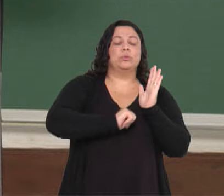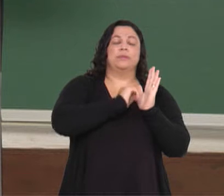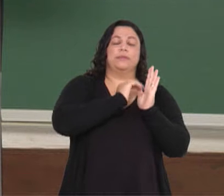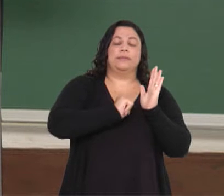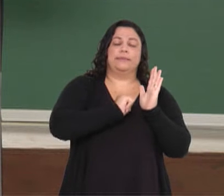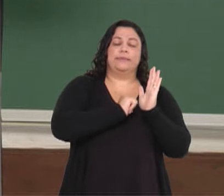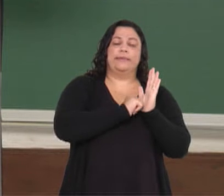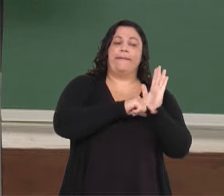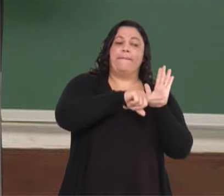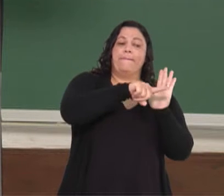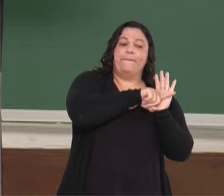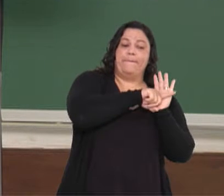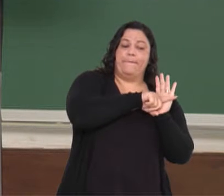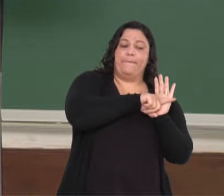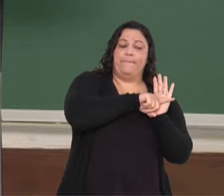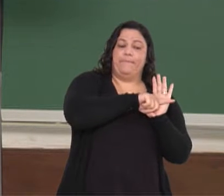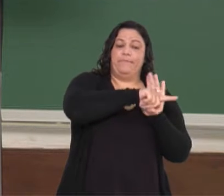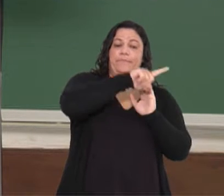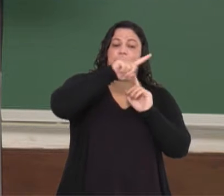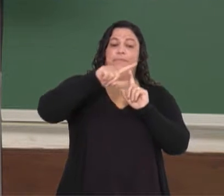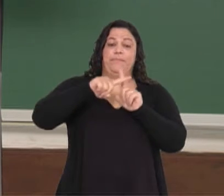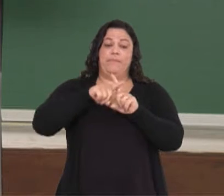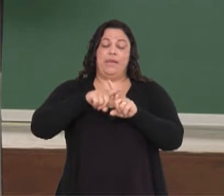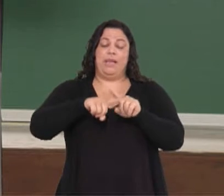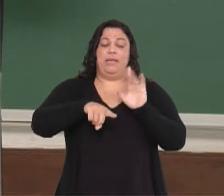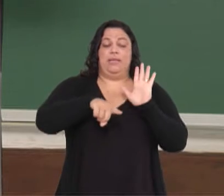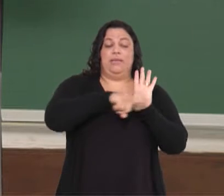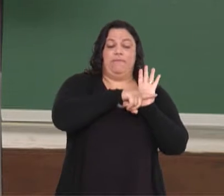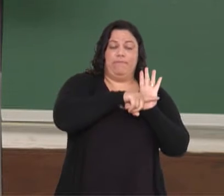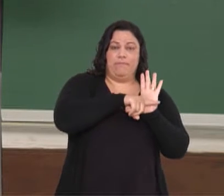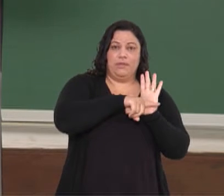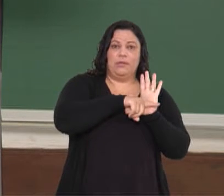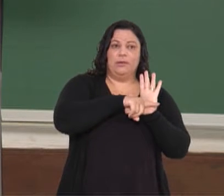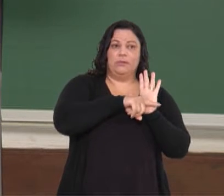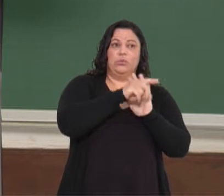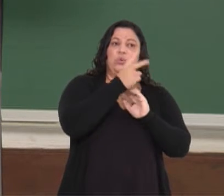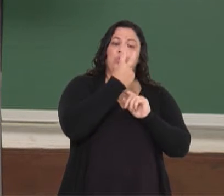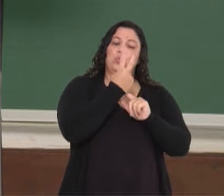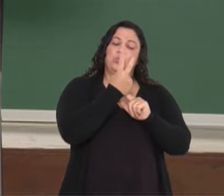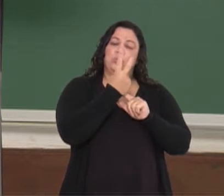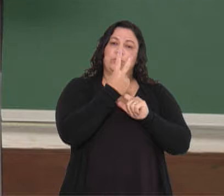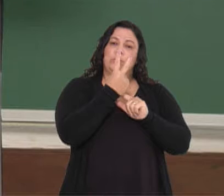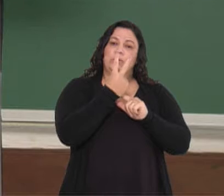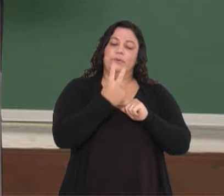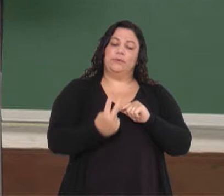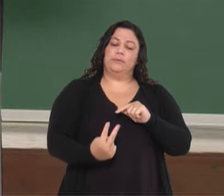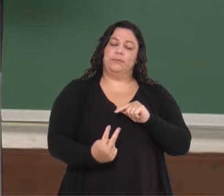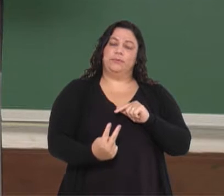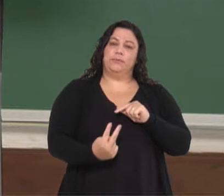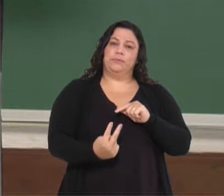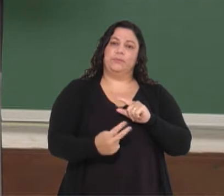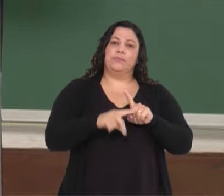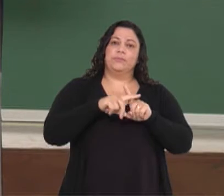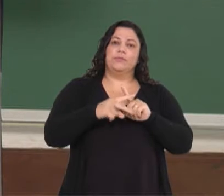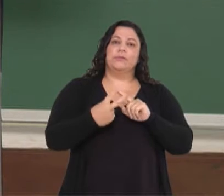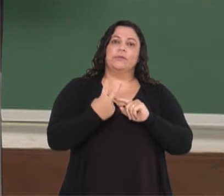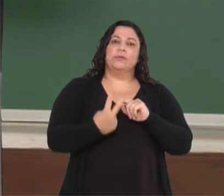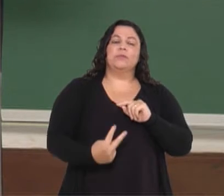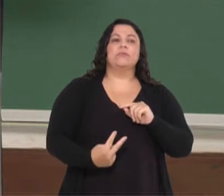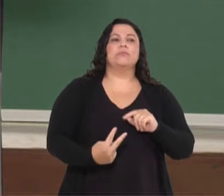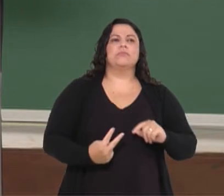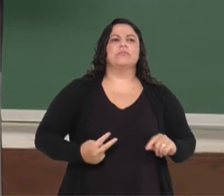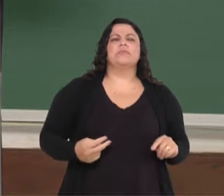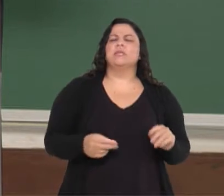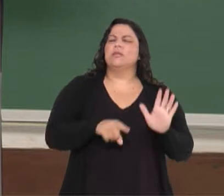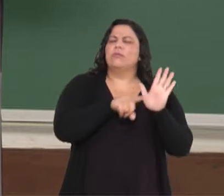menos mais, negativo. 2 menos nada, zero, positivo 2. Então você fazendo a